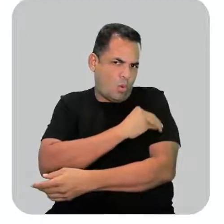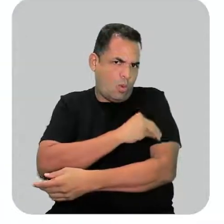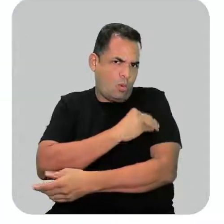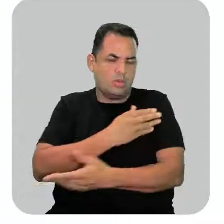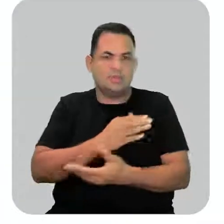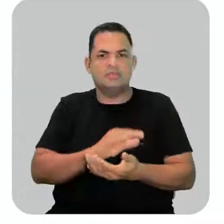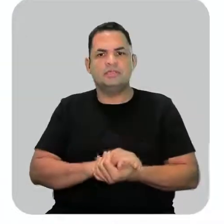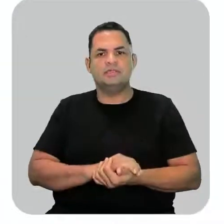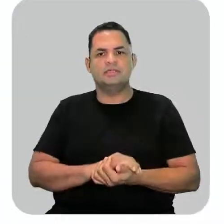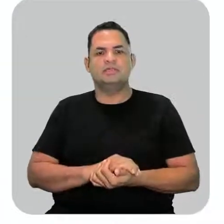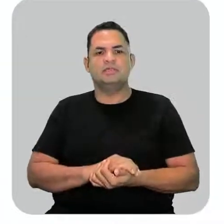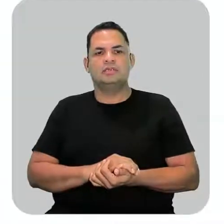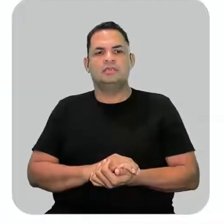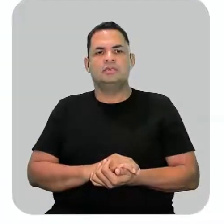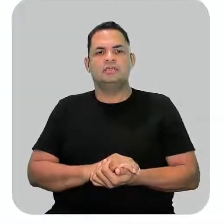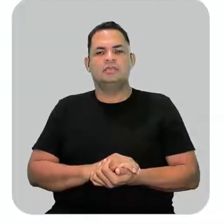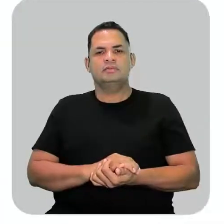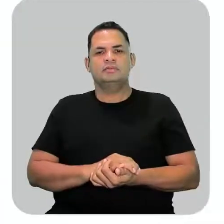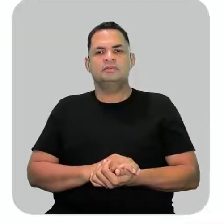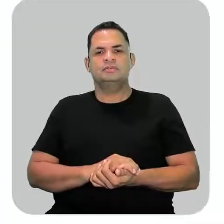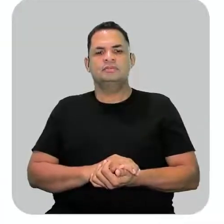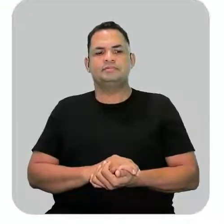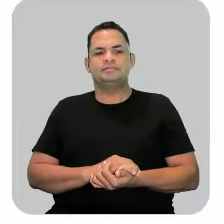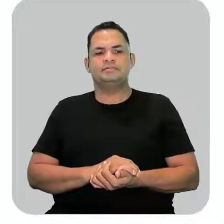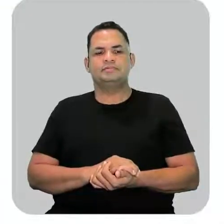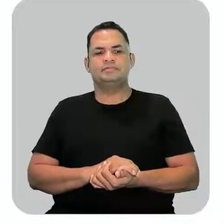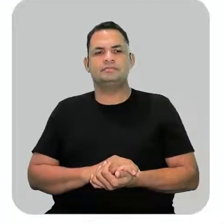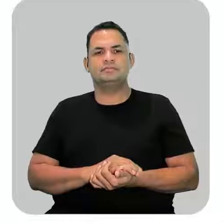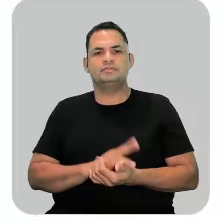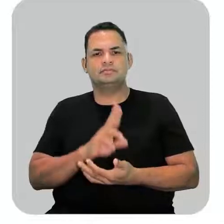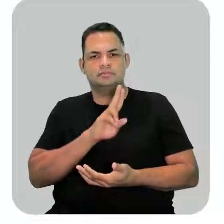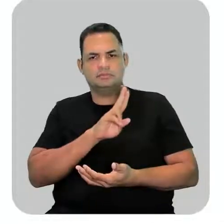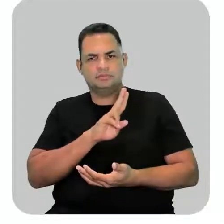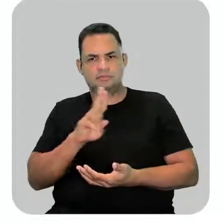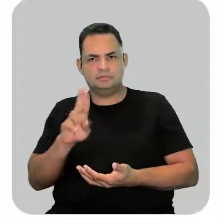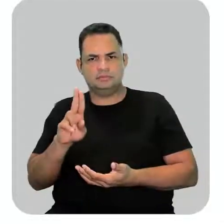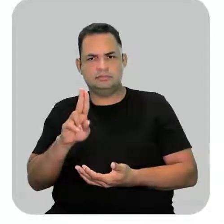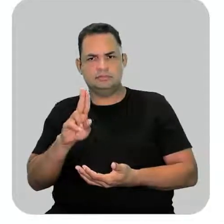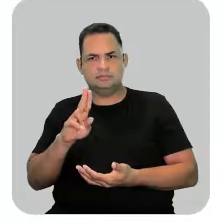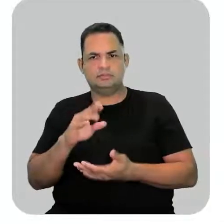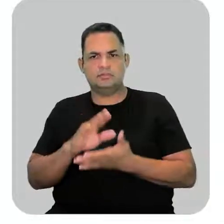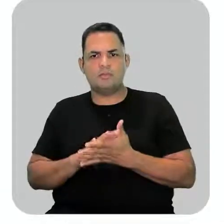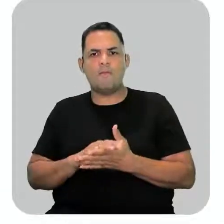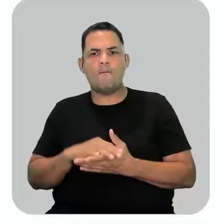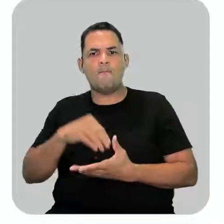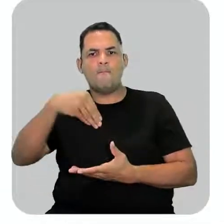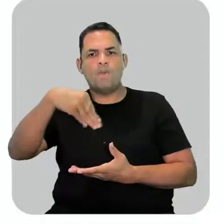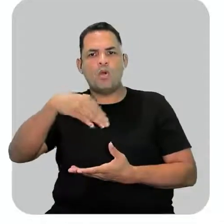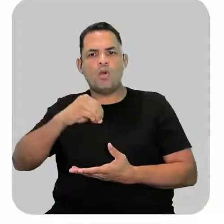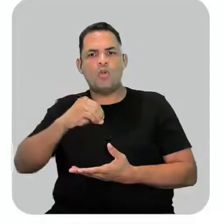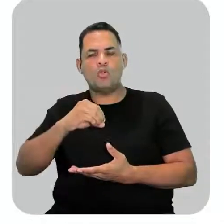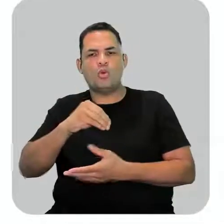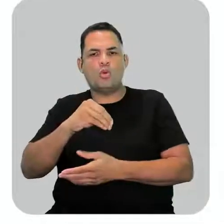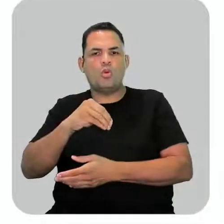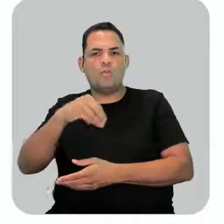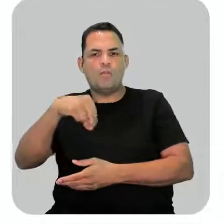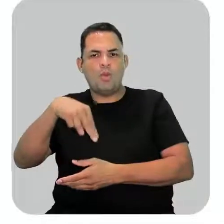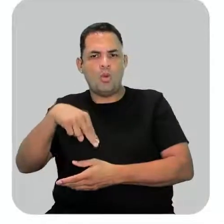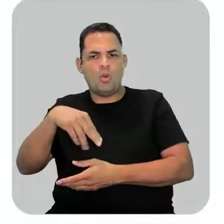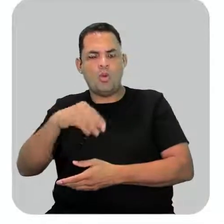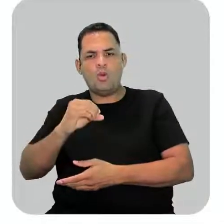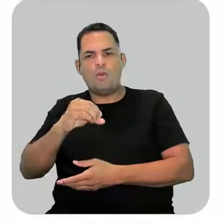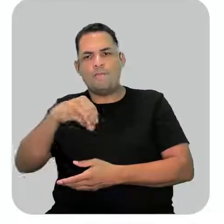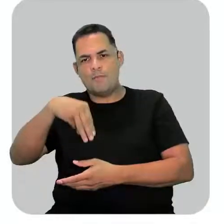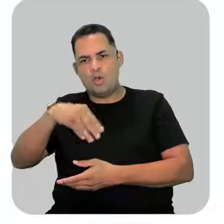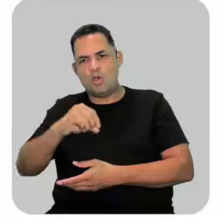a gente ver. Olha só, nomenclaturas dos monoálcools. O que é o monoálcool? Quando tem só